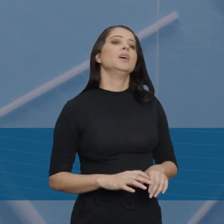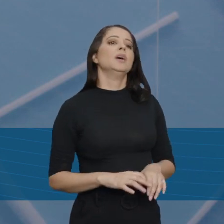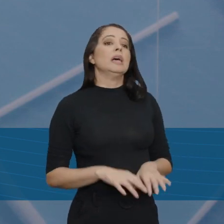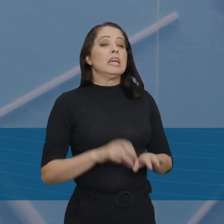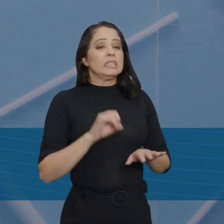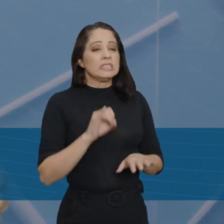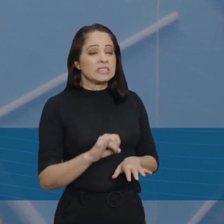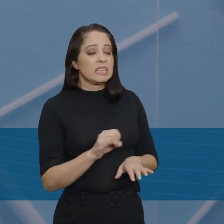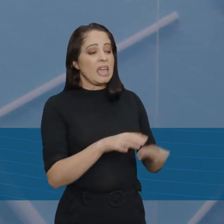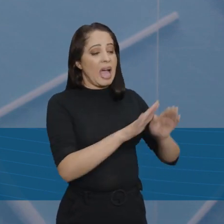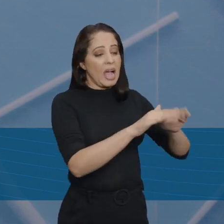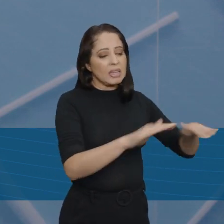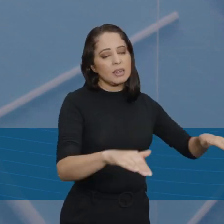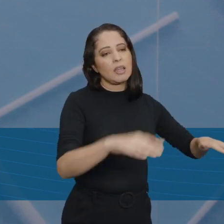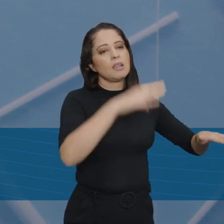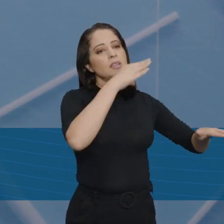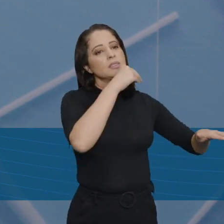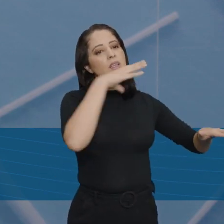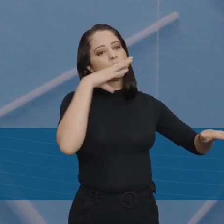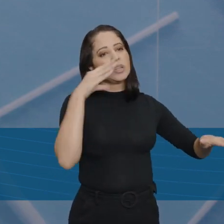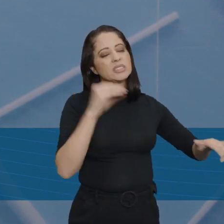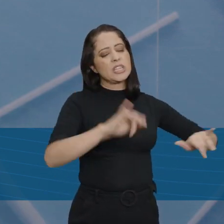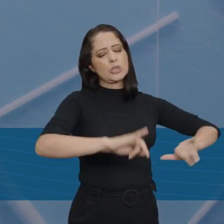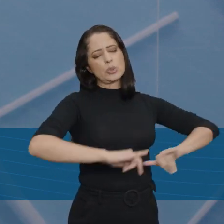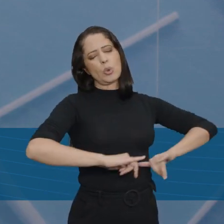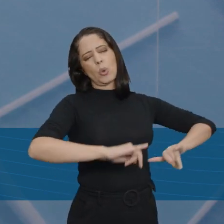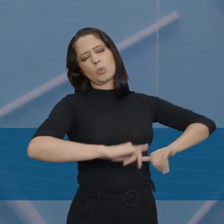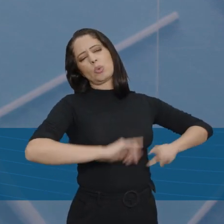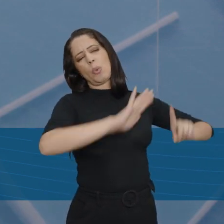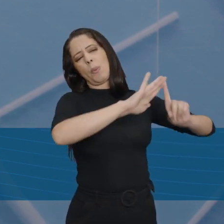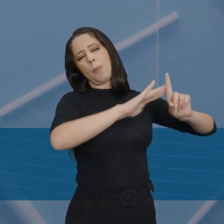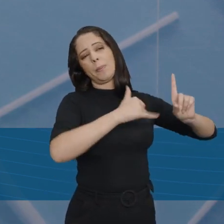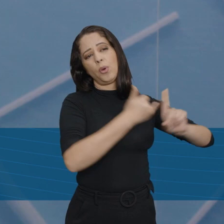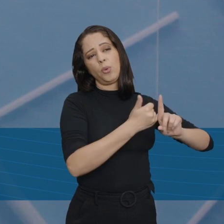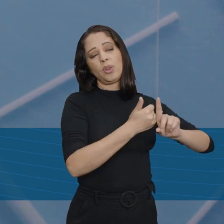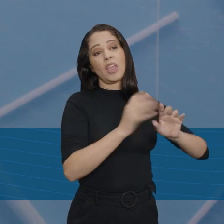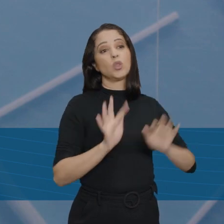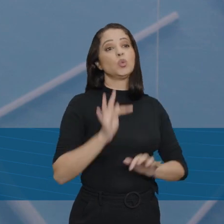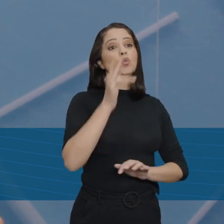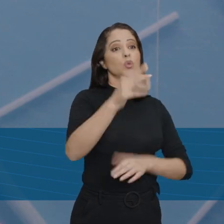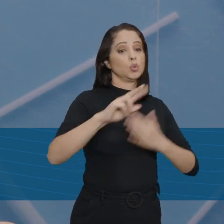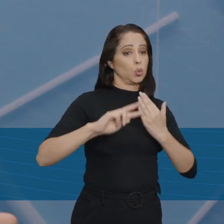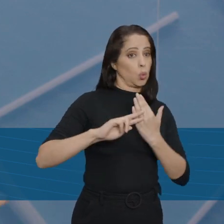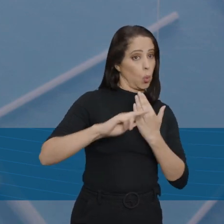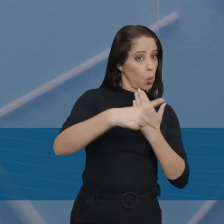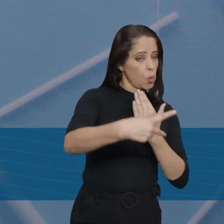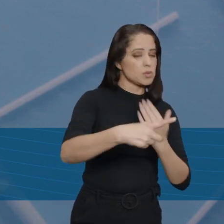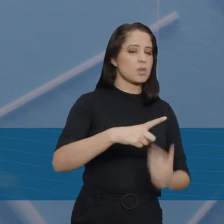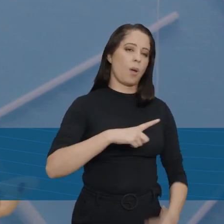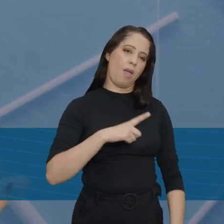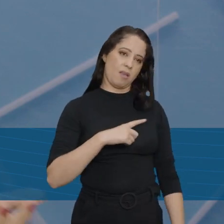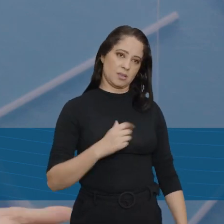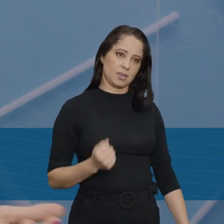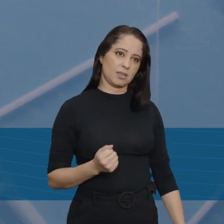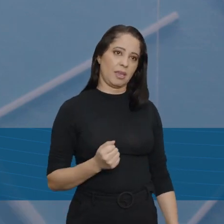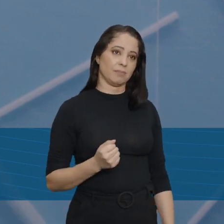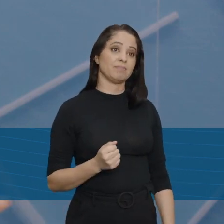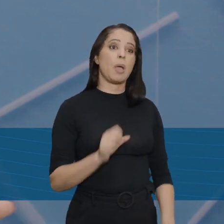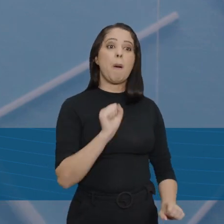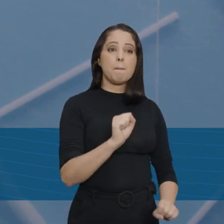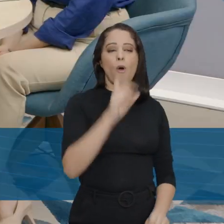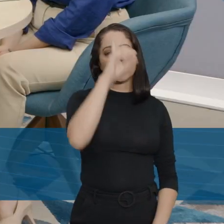maneira, ou vai deixando marcas, isso pode trazer inúmeras consequências, né? Acho que desde a